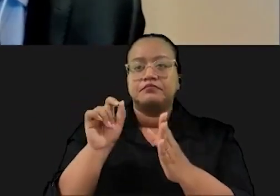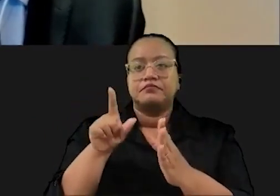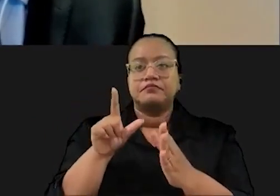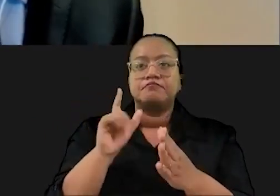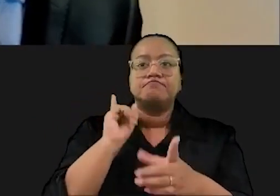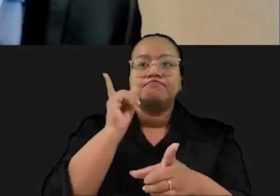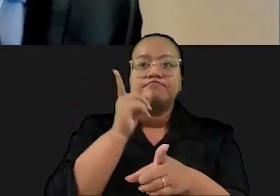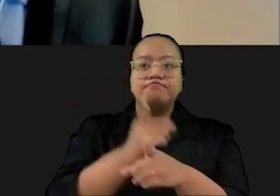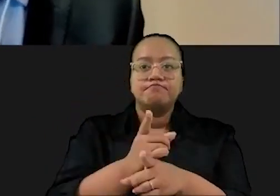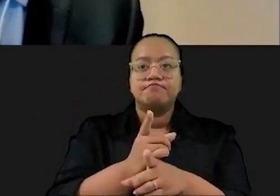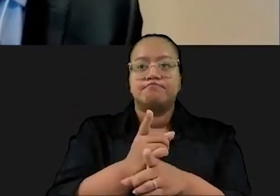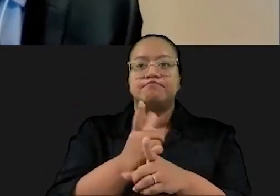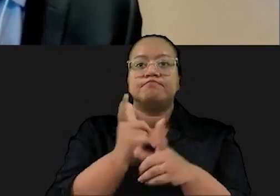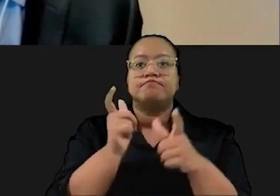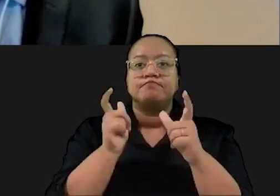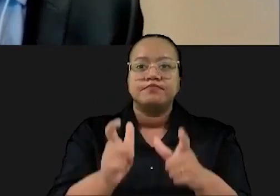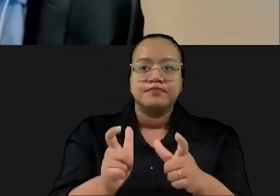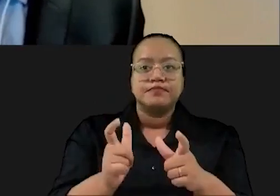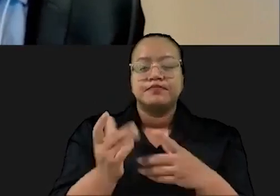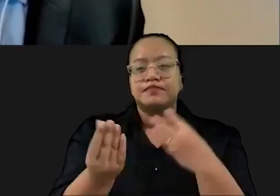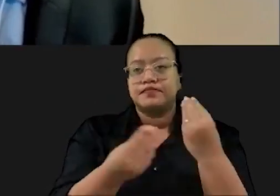autos estão e para onde eles precisam ir.